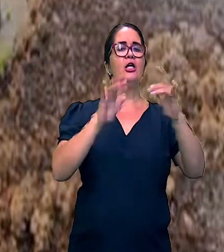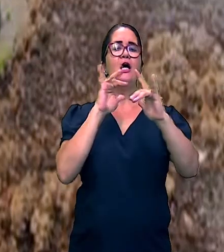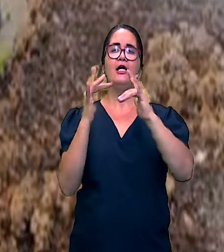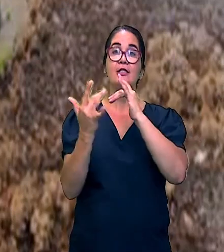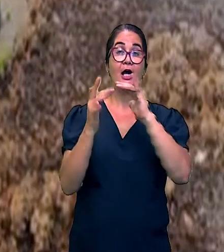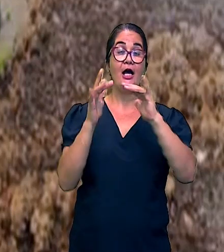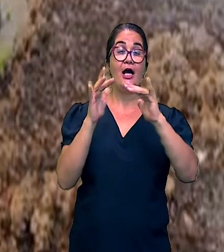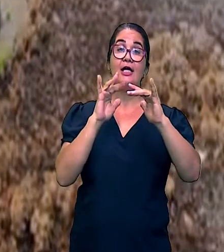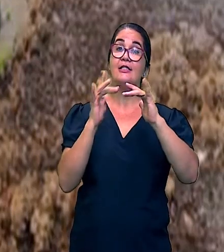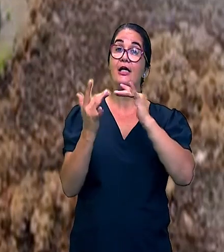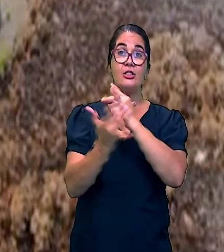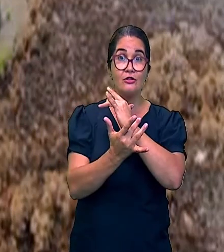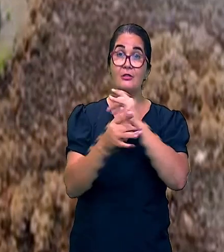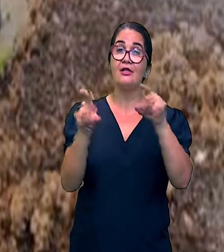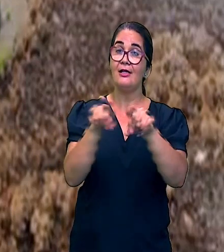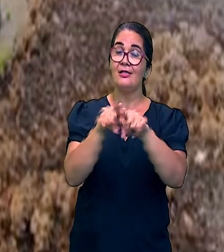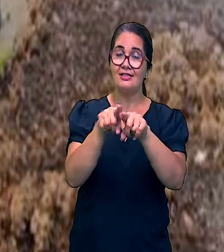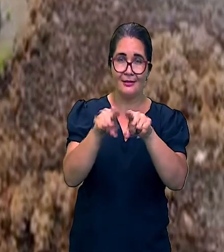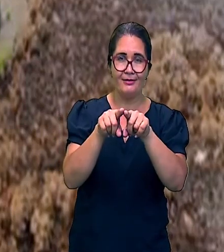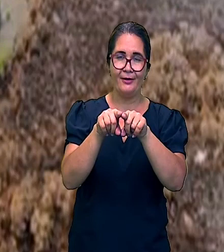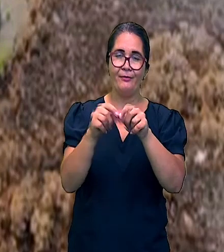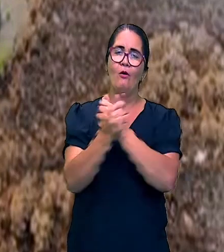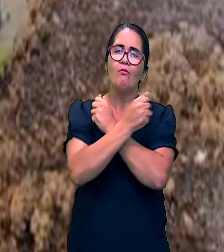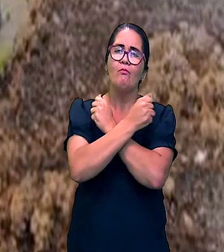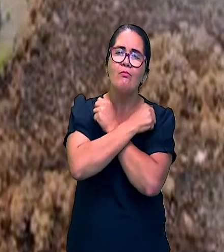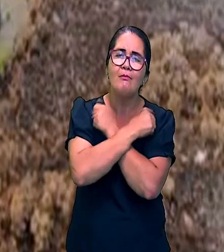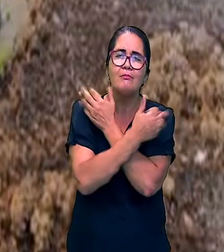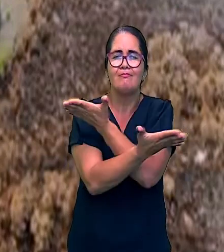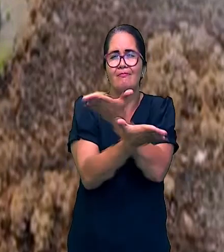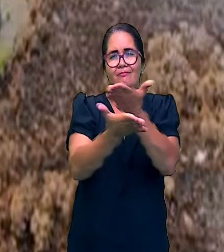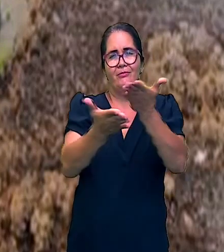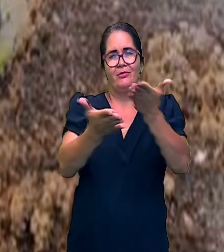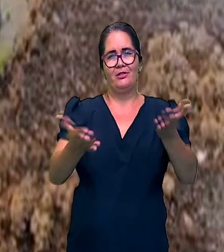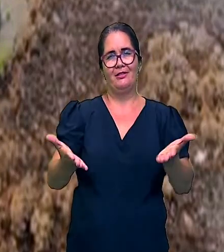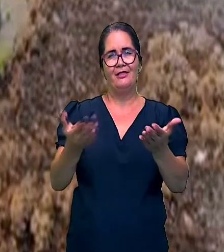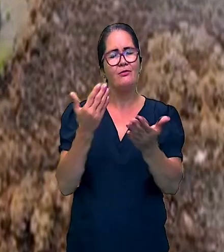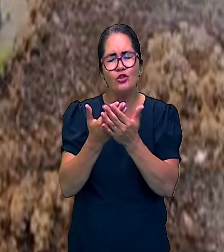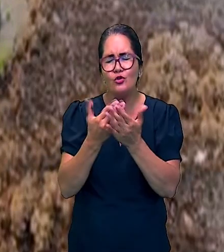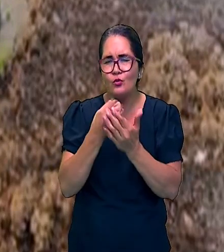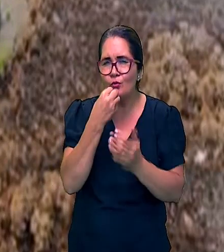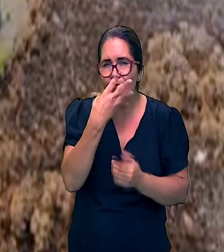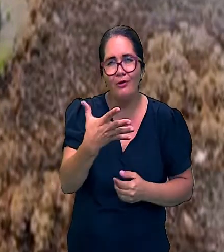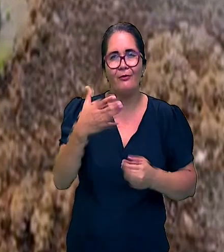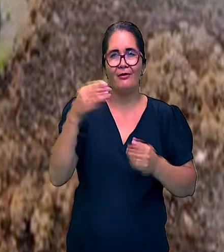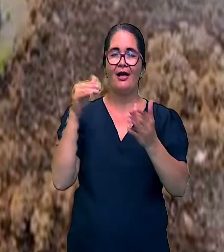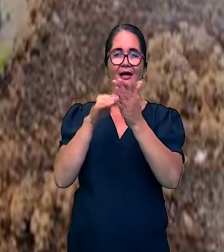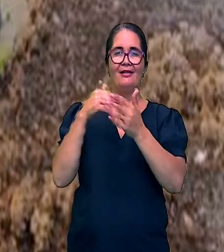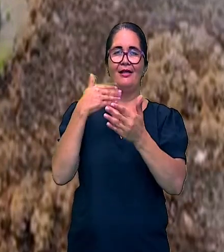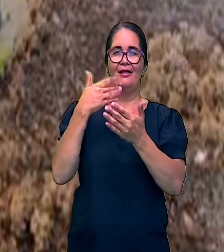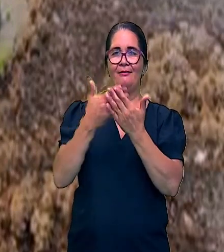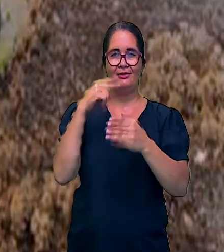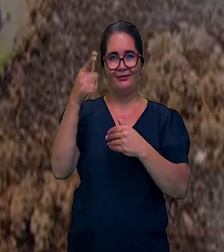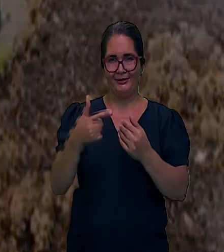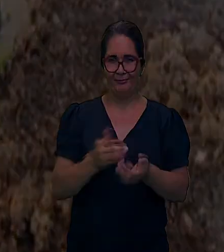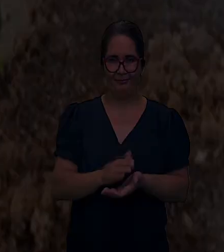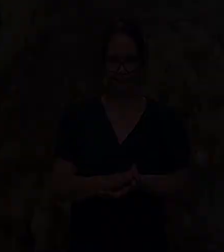sociais SMED-GV. Um ótimo abraço a todos, ótimo estudo, até a próxima aula.